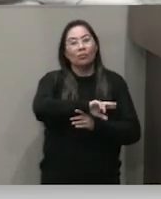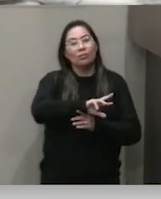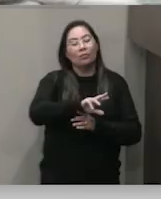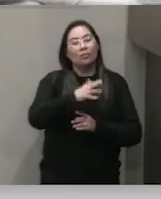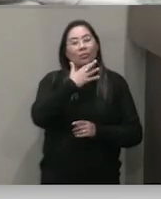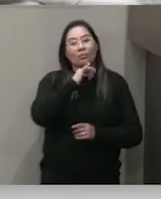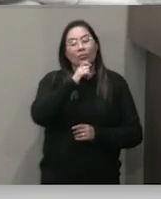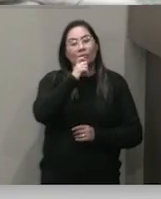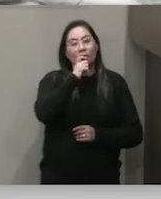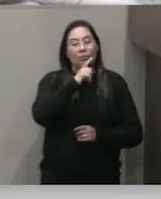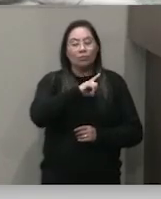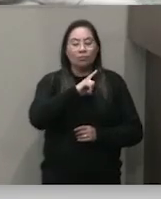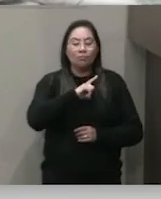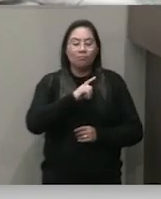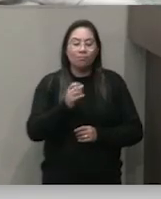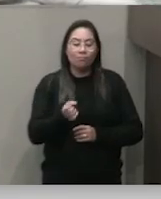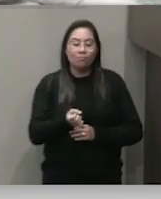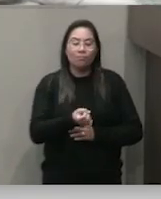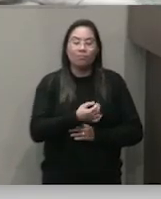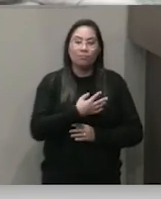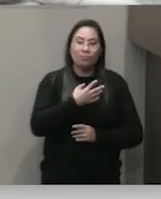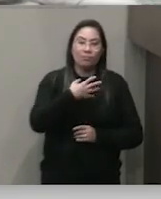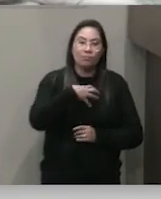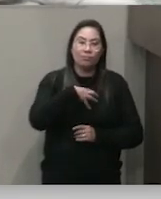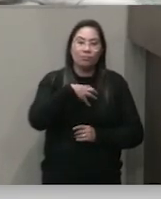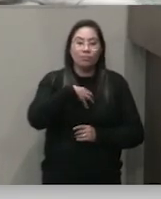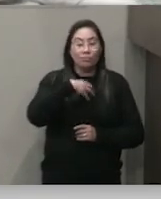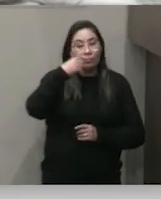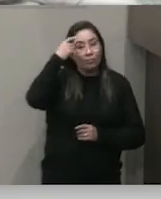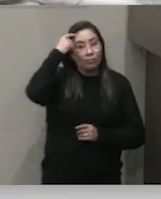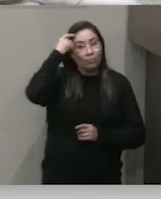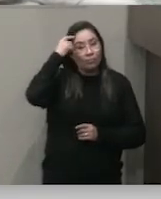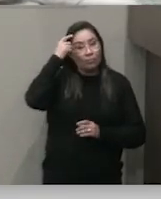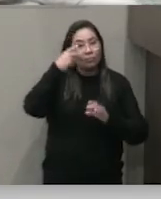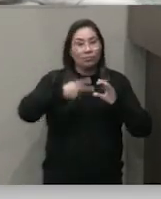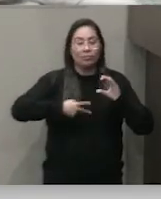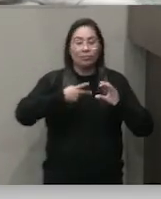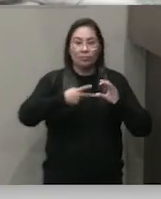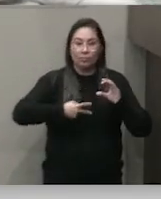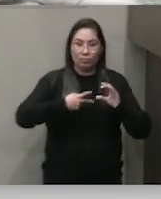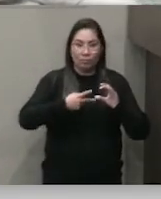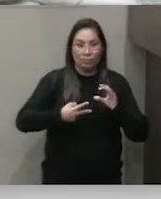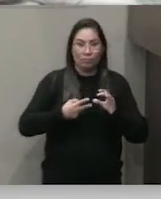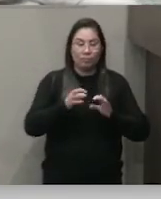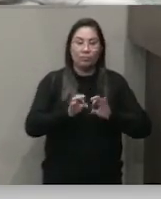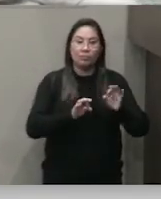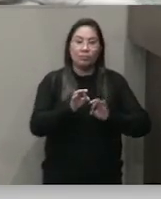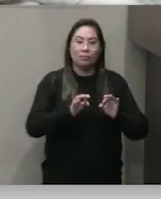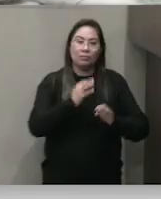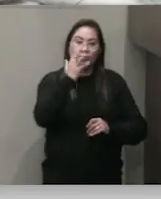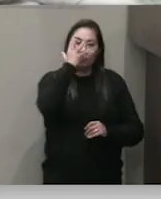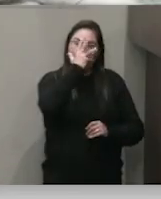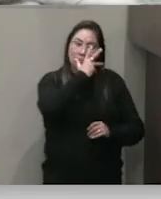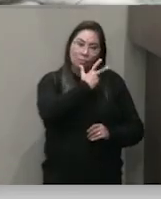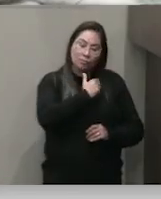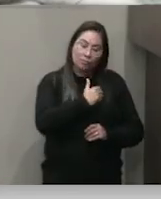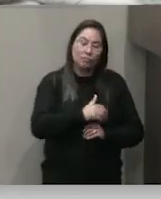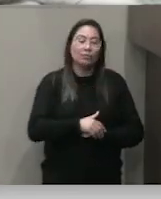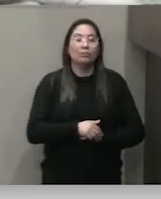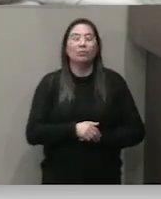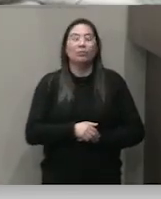crianças ressignificaram a sua vinda até a Câmara de Vereadores. Projeto muito bonito, com